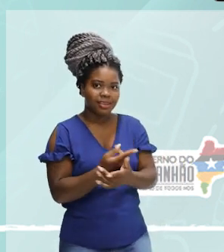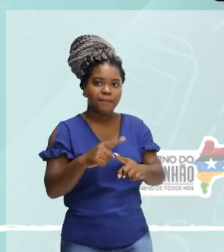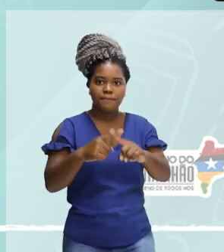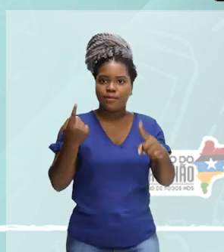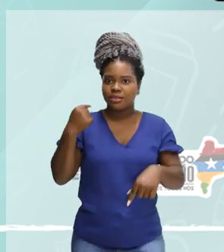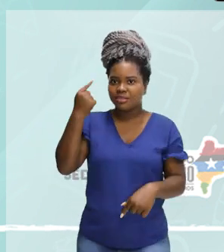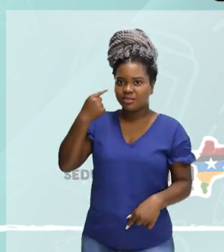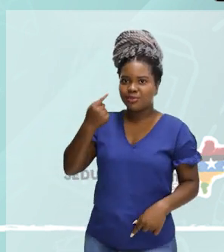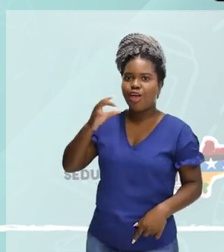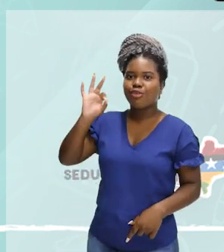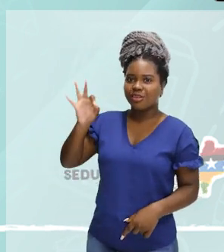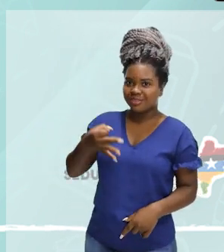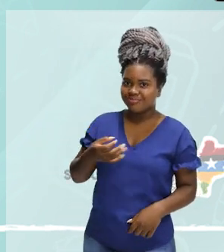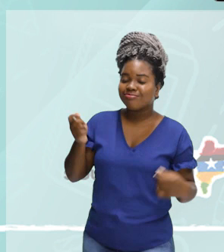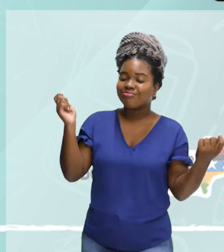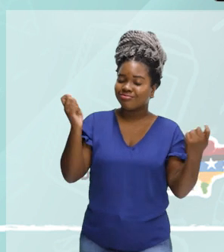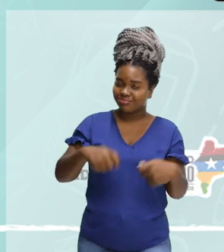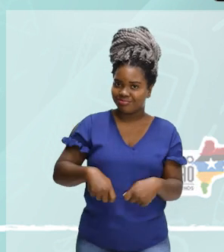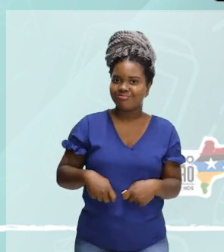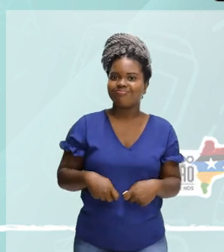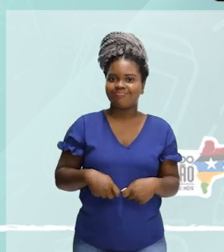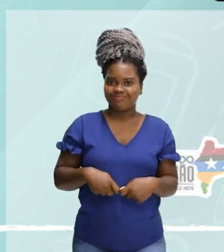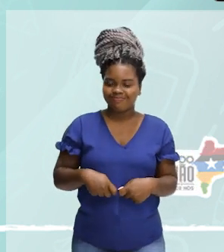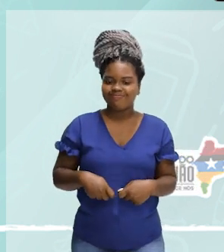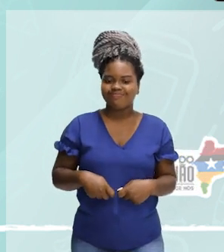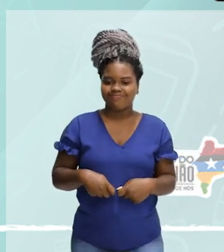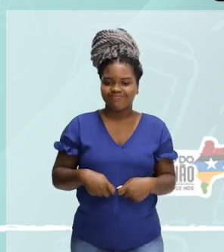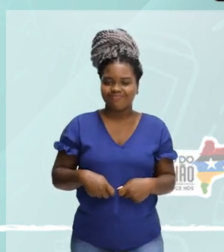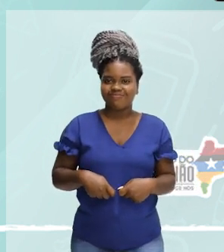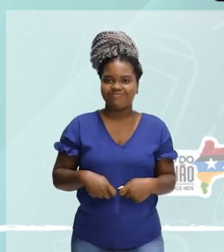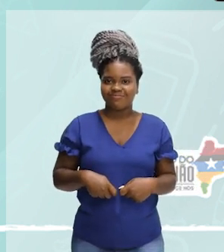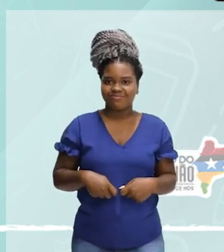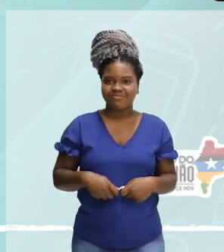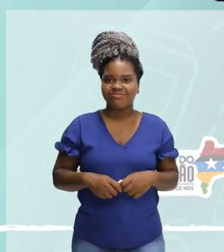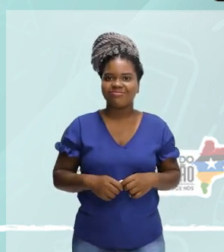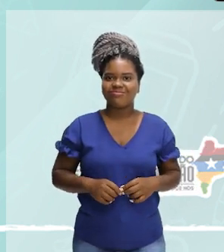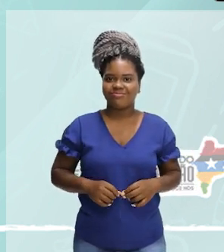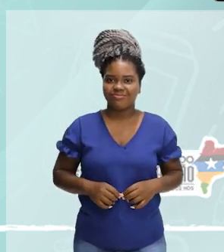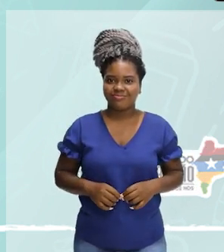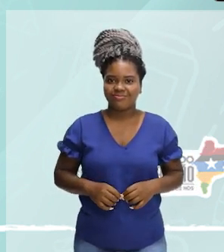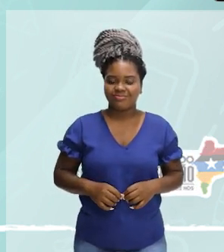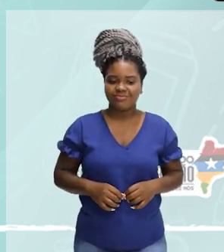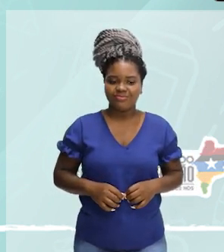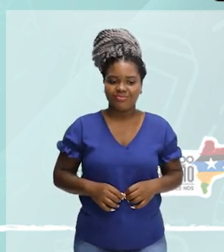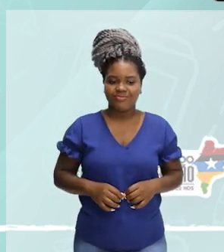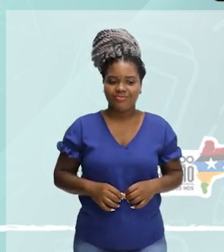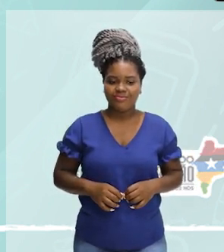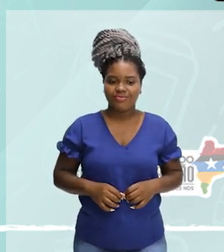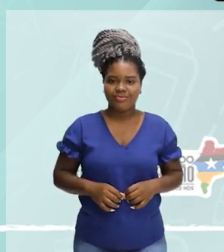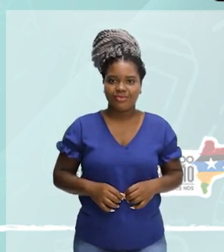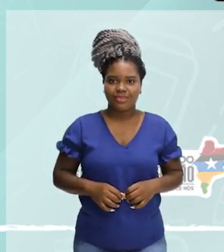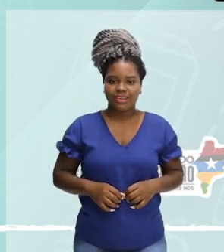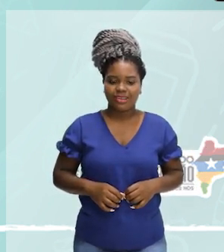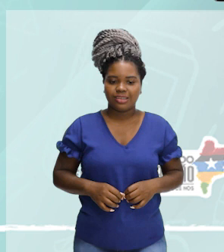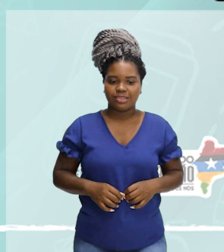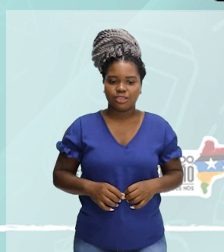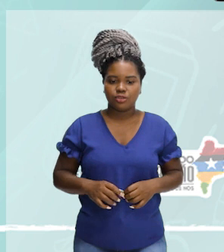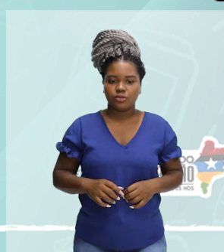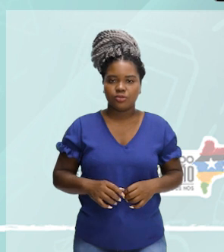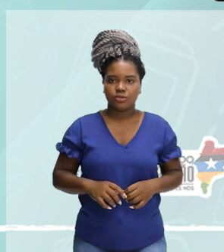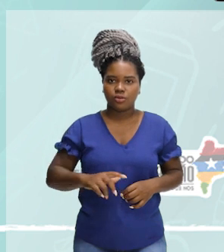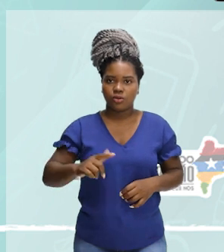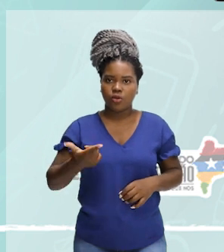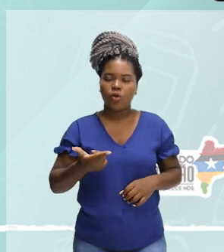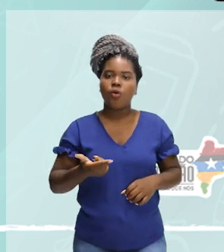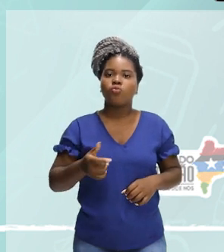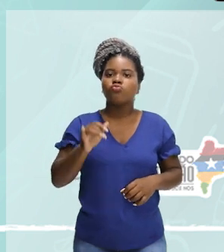tranquilo e pode, é permitido, tá? Está correto. Mais pequeno e mais grande. Outra dica aqui,